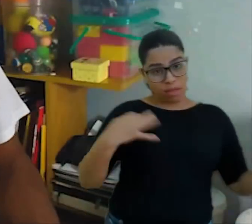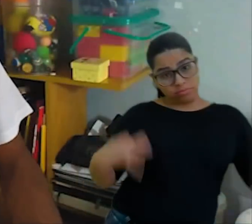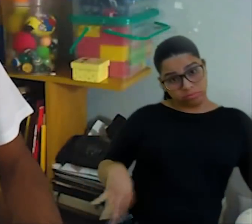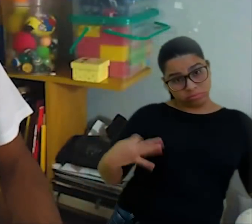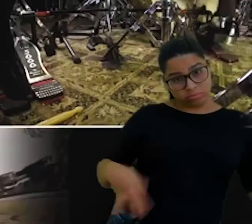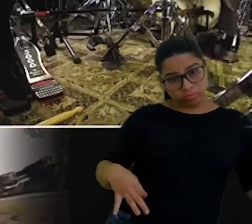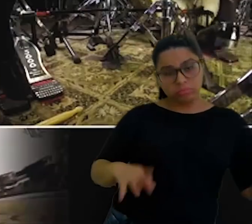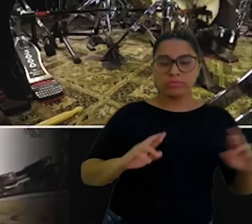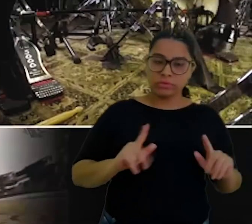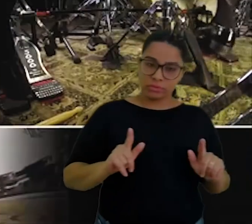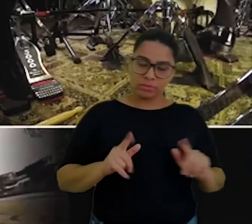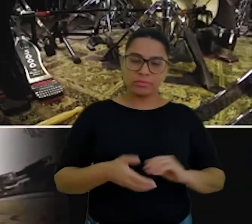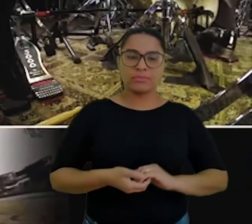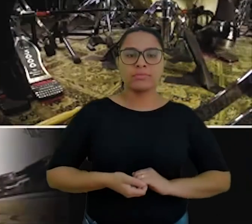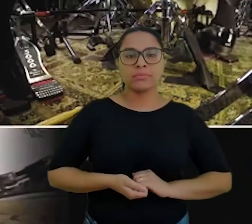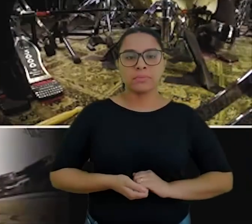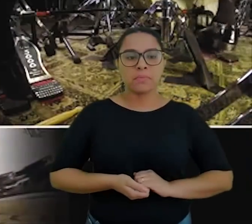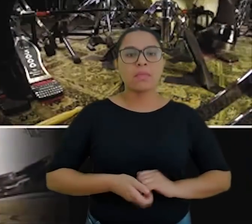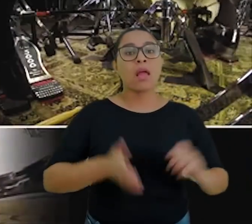Bateria.